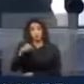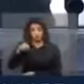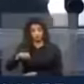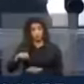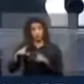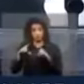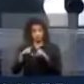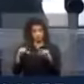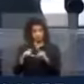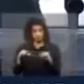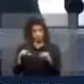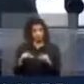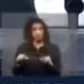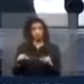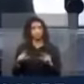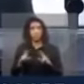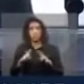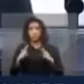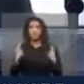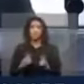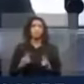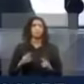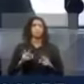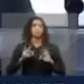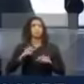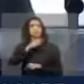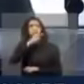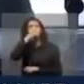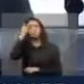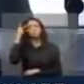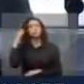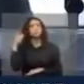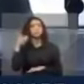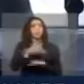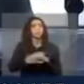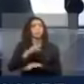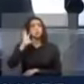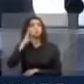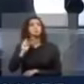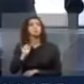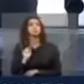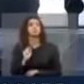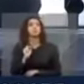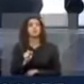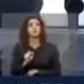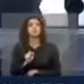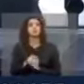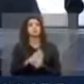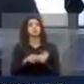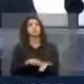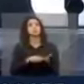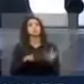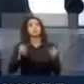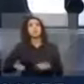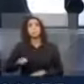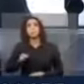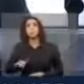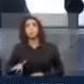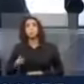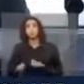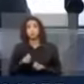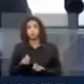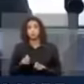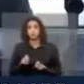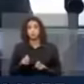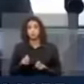federal, por unanimidade de seus membros, exarou o posicionamento quanto ao abortamento nos seguintes termos.